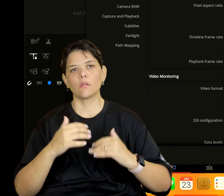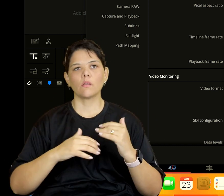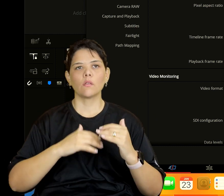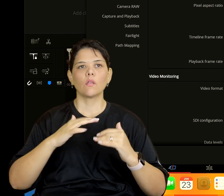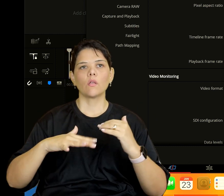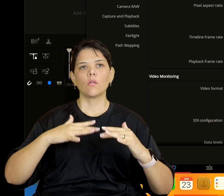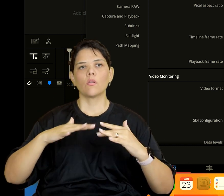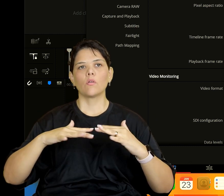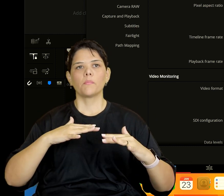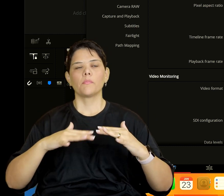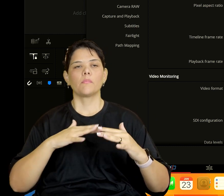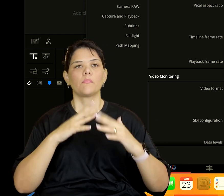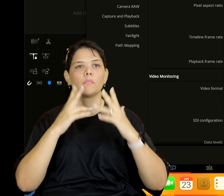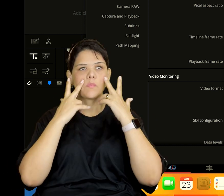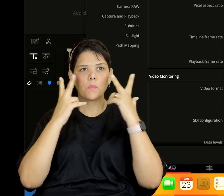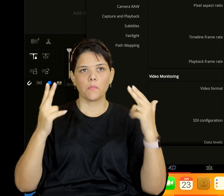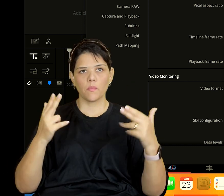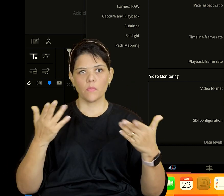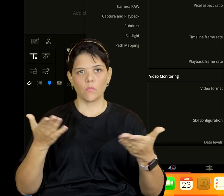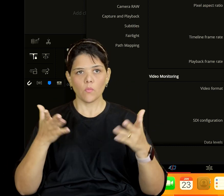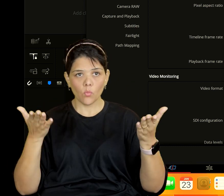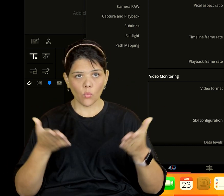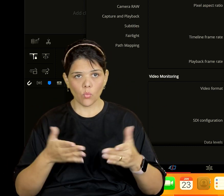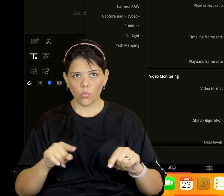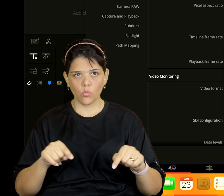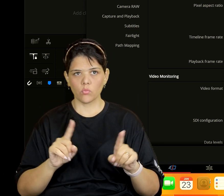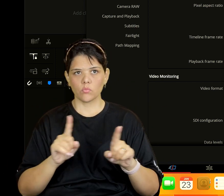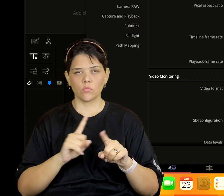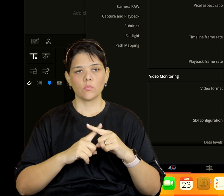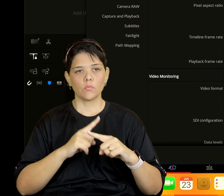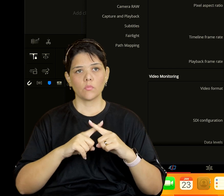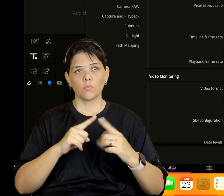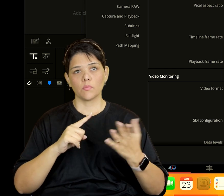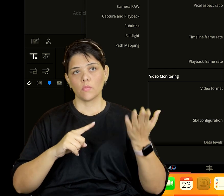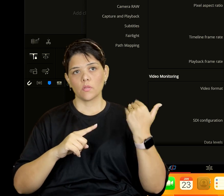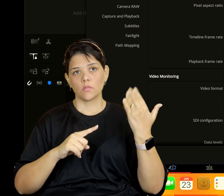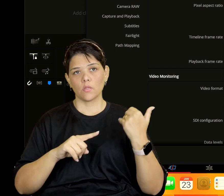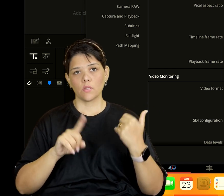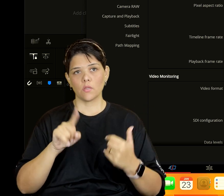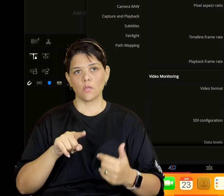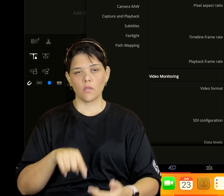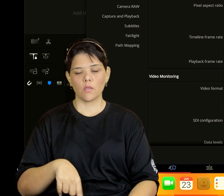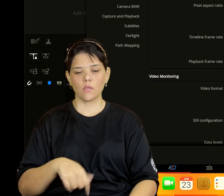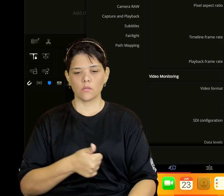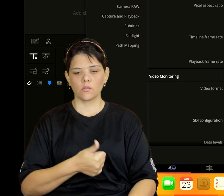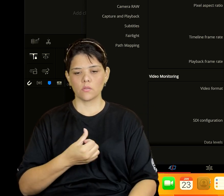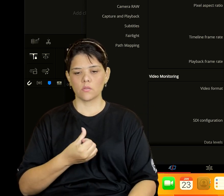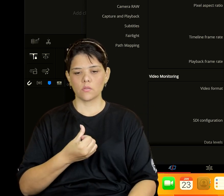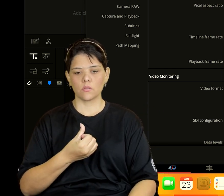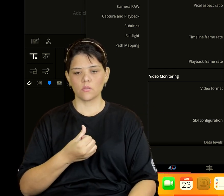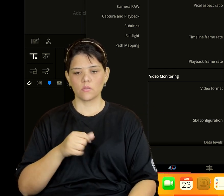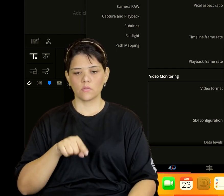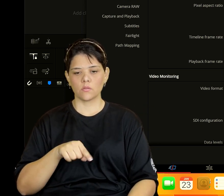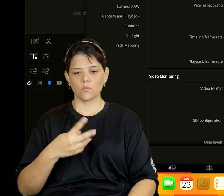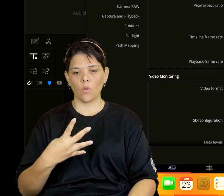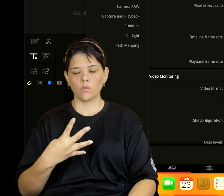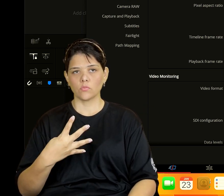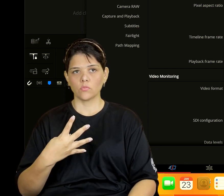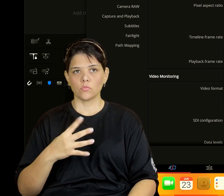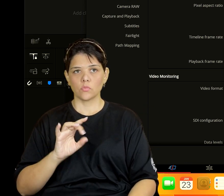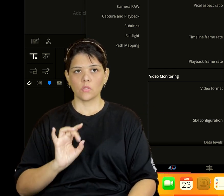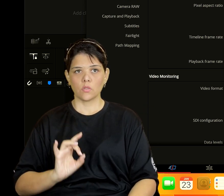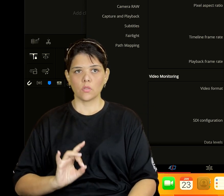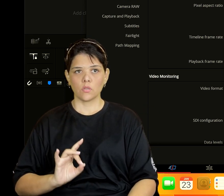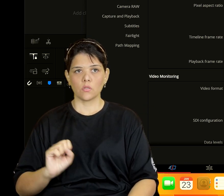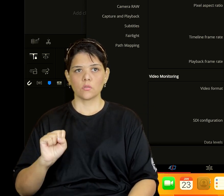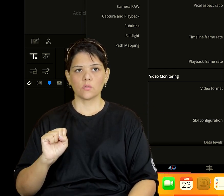impressão nos filmes de hoje. Por quê? Porque ele tinha 16 quadros por segundo. Beleza? Se eu não me engano, sim.